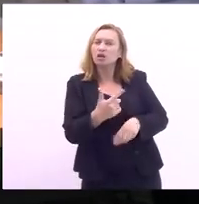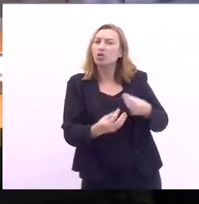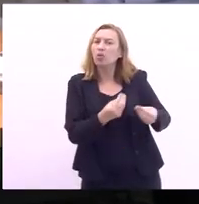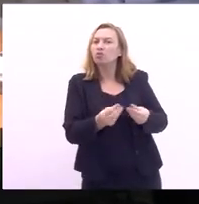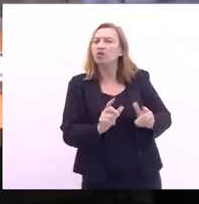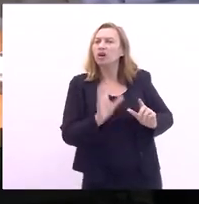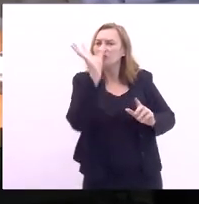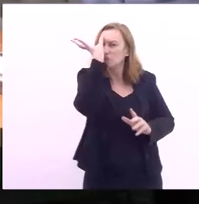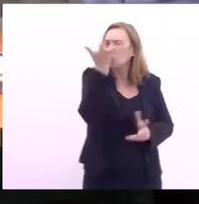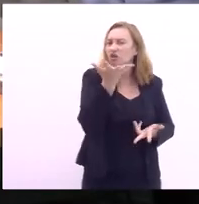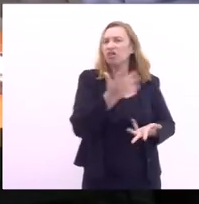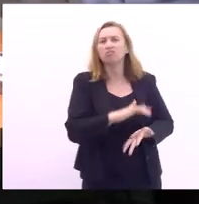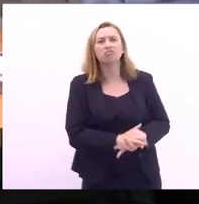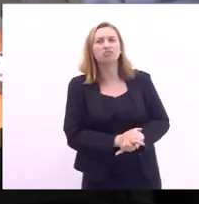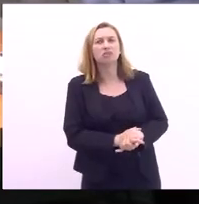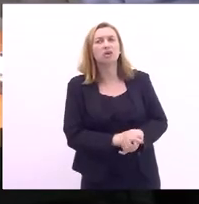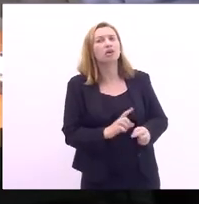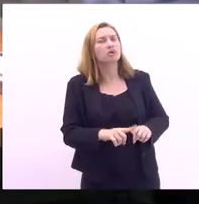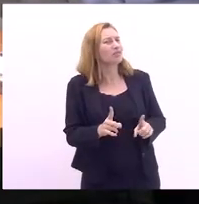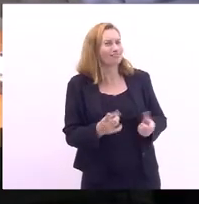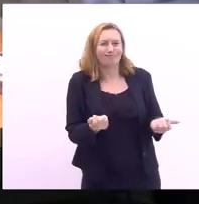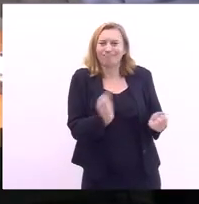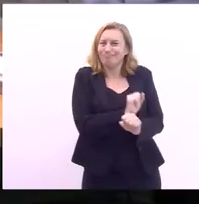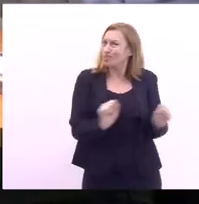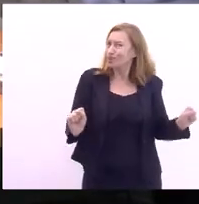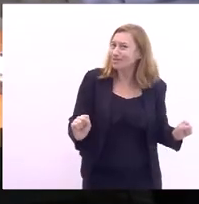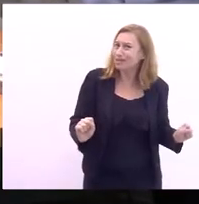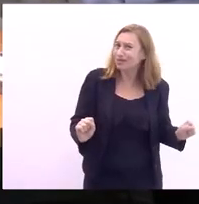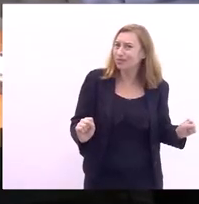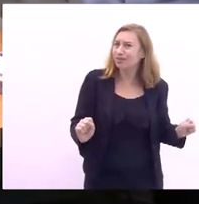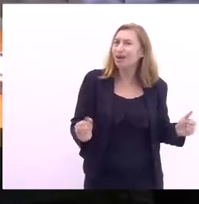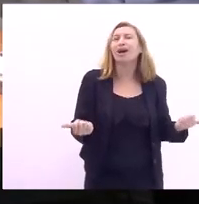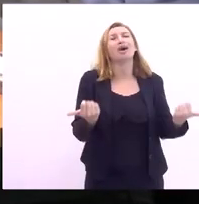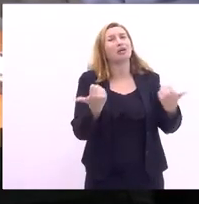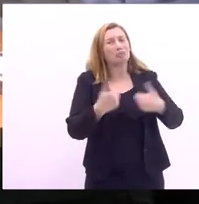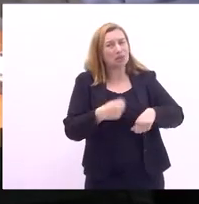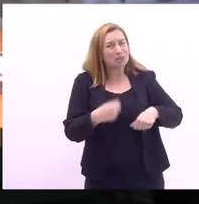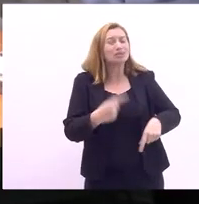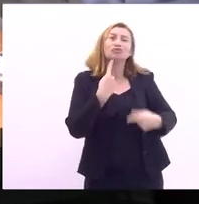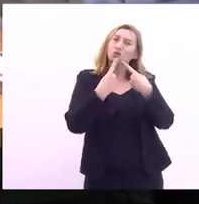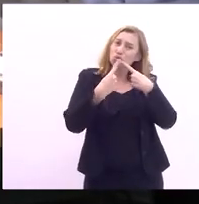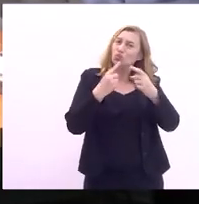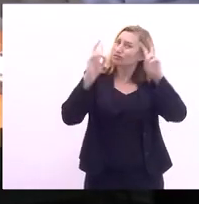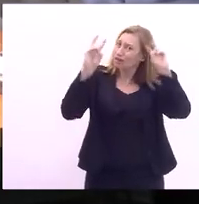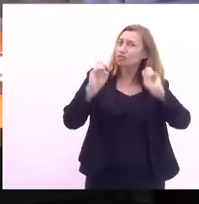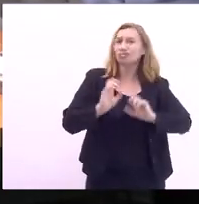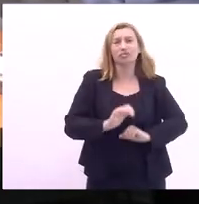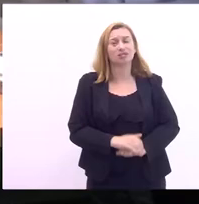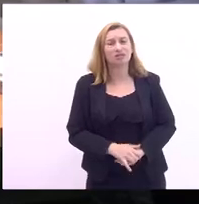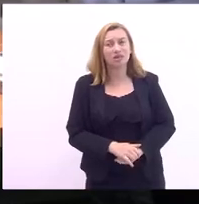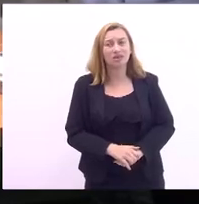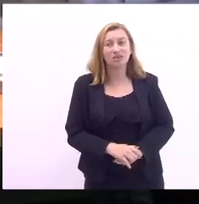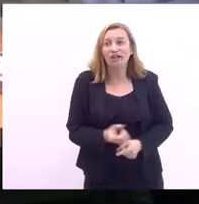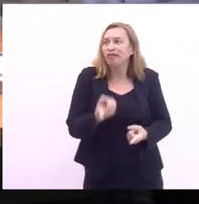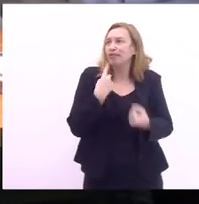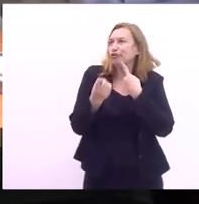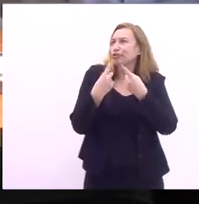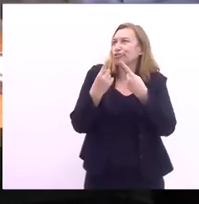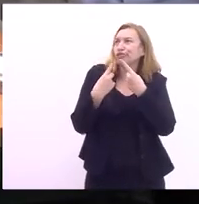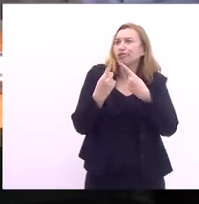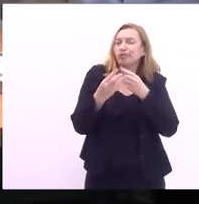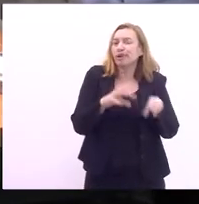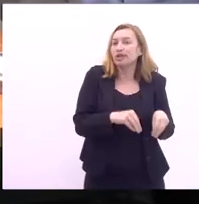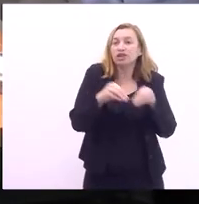só. Não, ela não tem meios. Mas não é possível. É preciso debater isto. Não é debater para